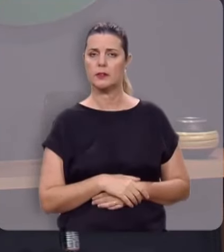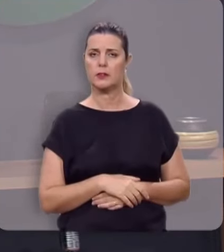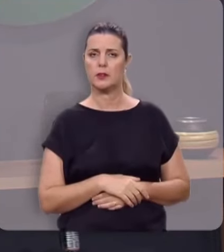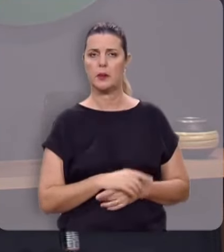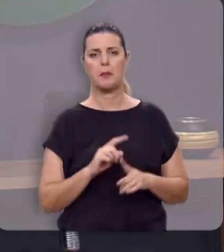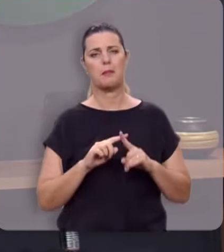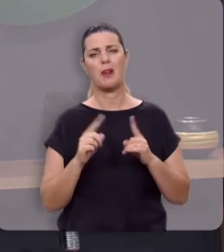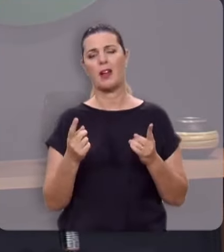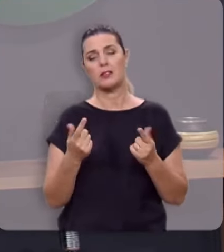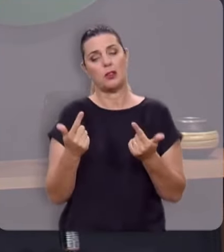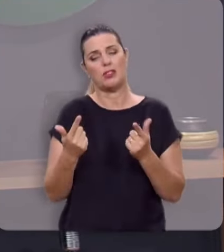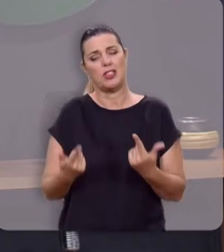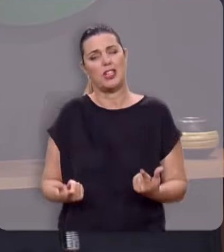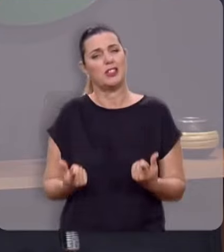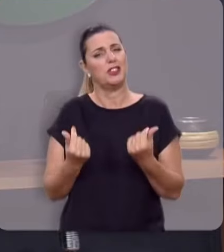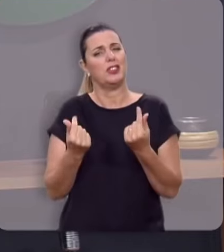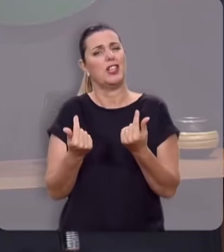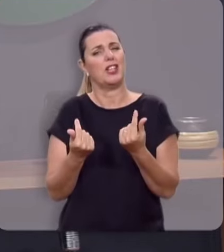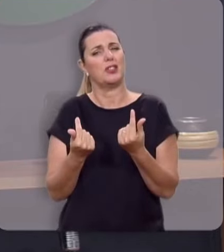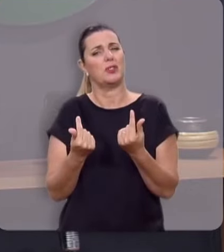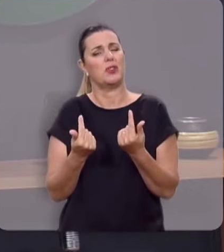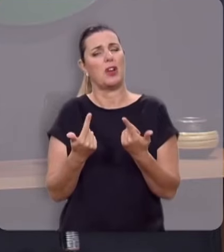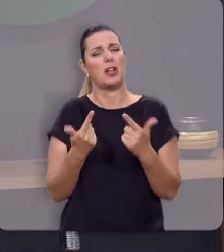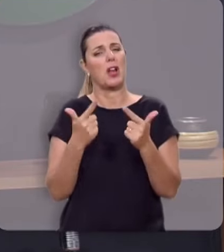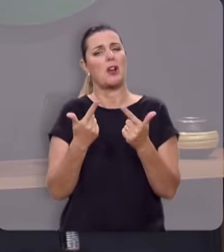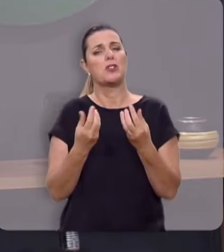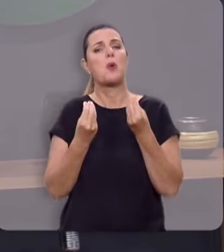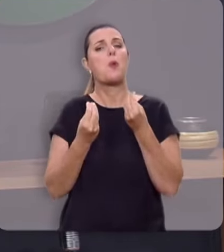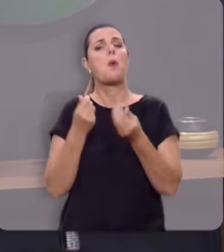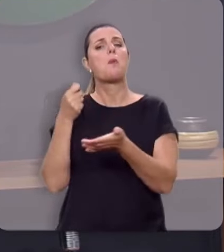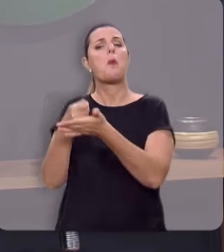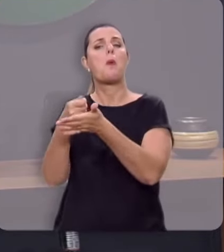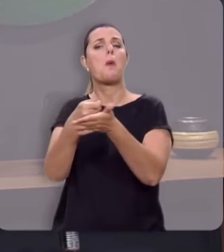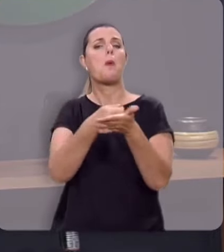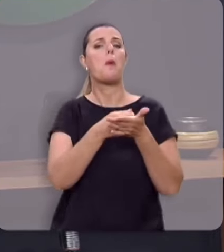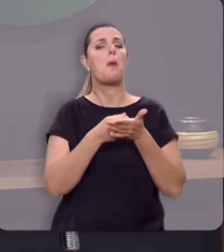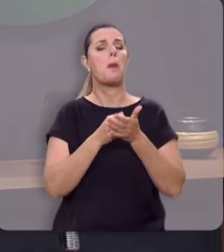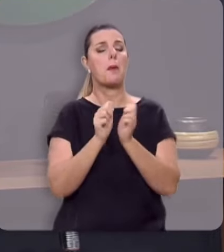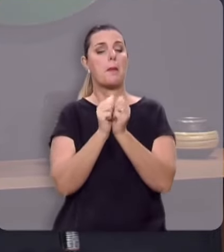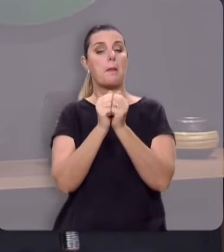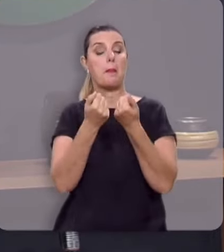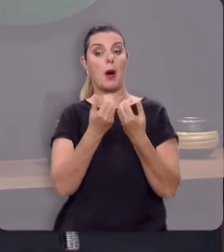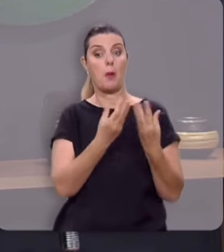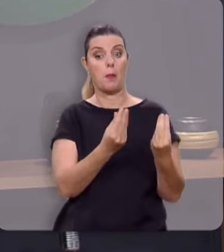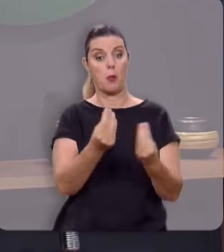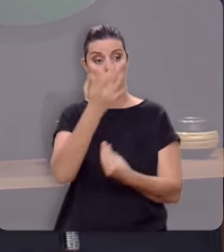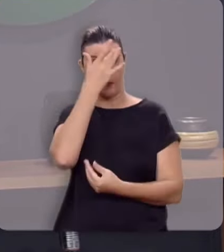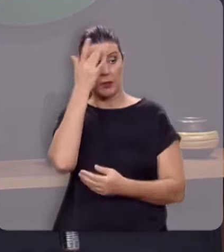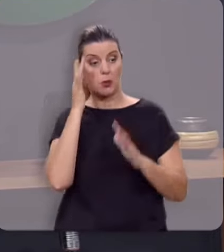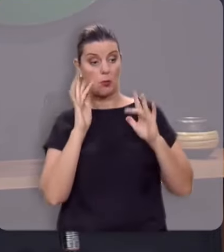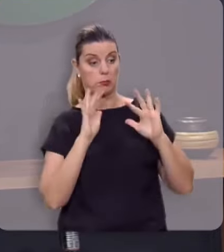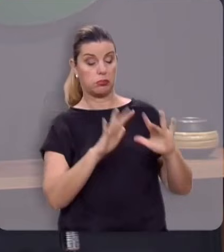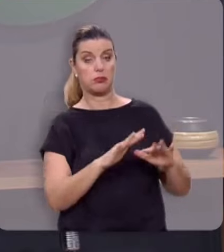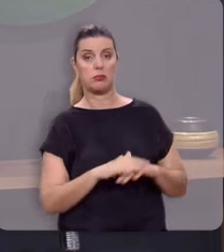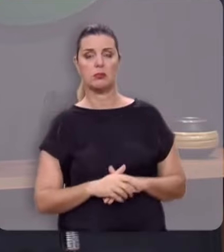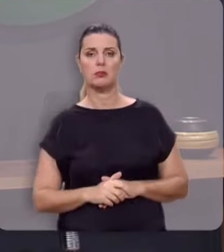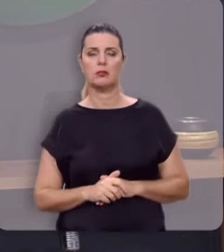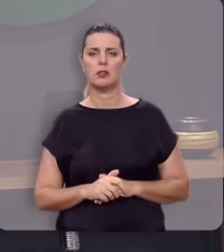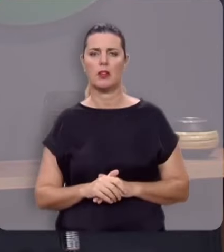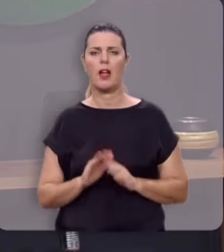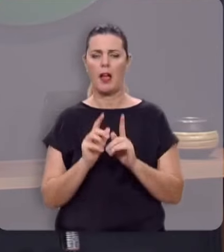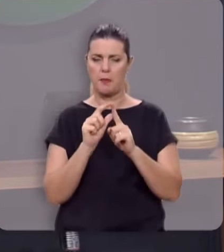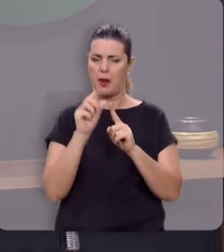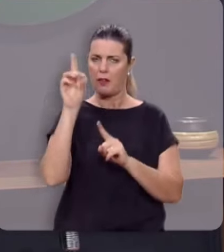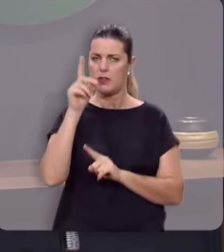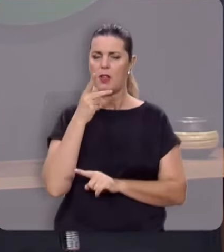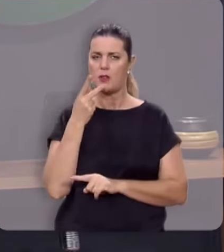Mas eles não tinham dinheiro, eles não tinham onde comprar pão para tanta gente. E diz a